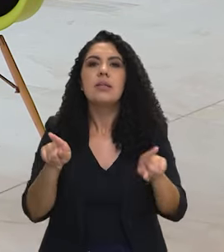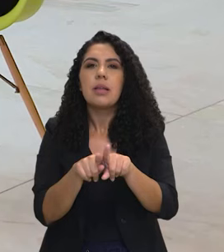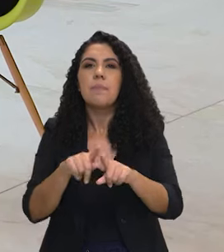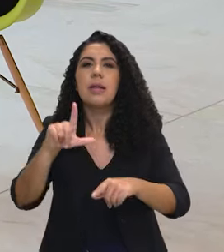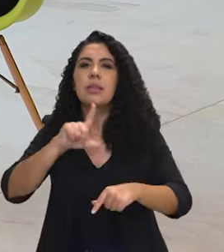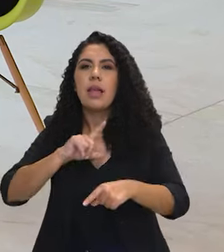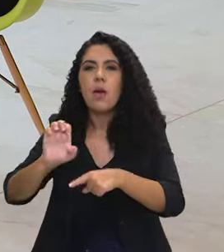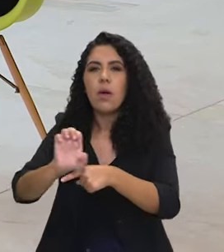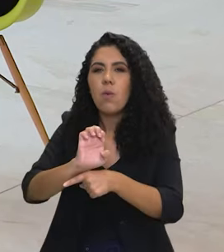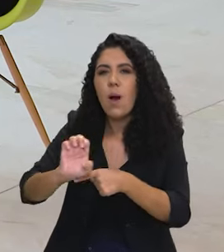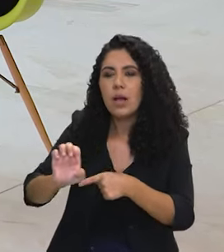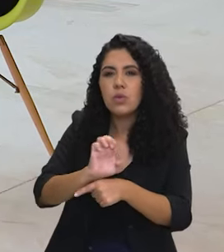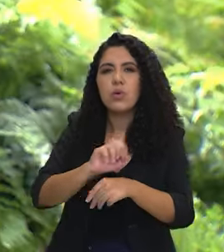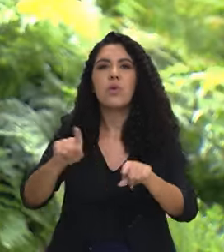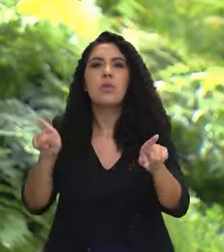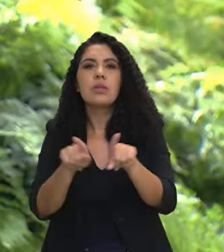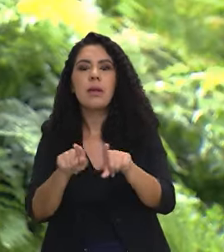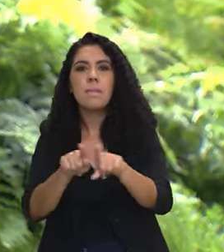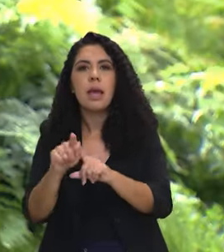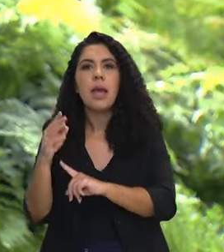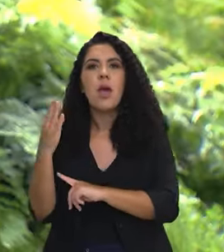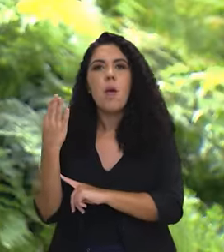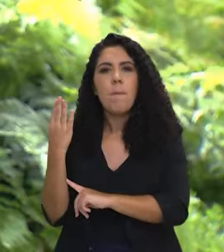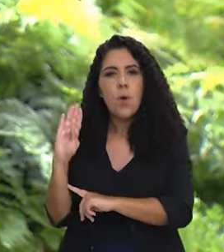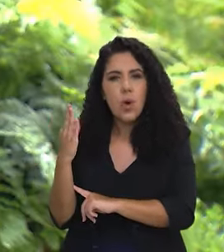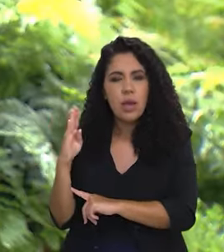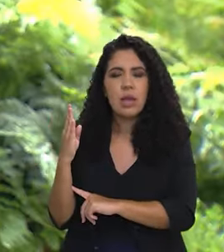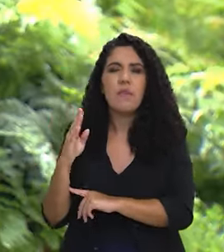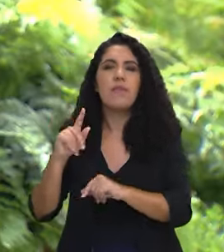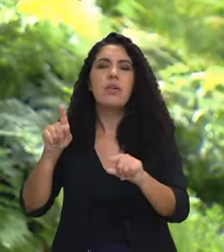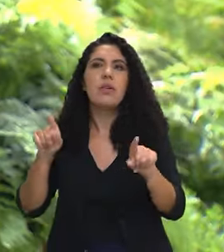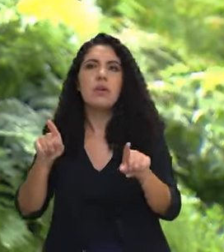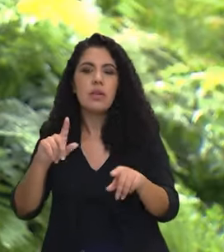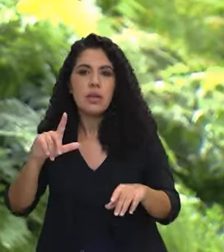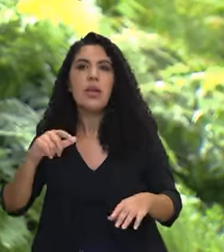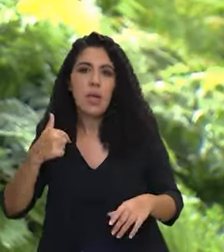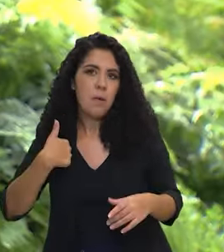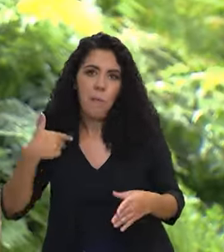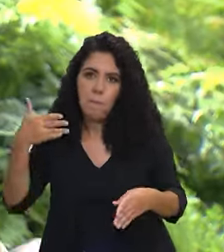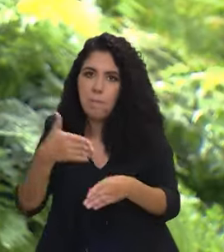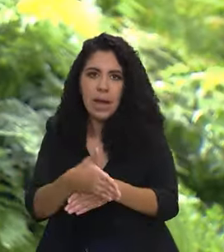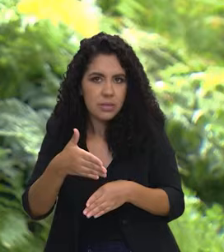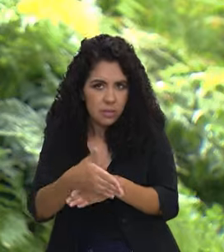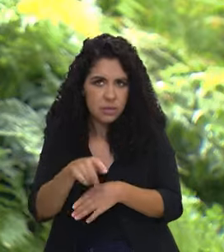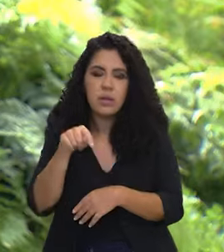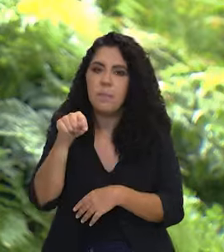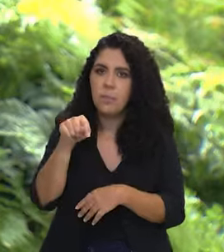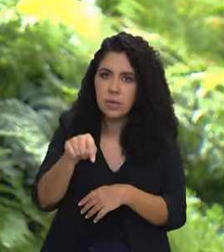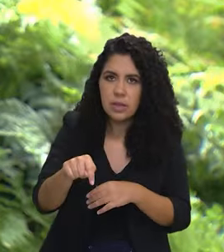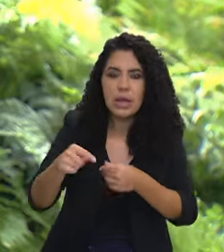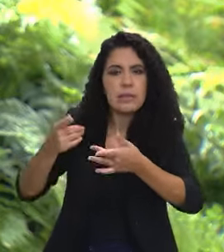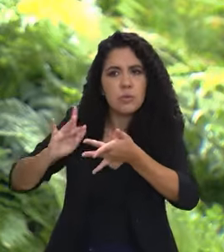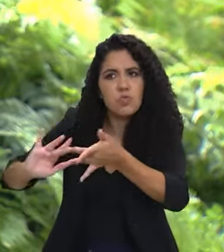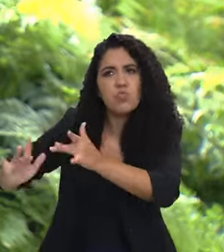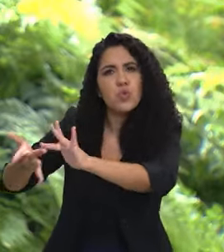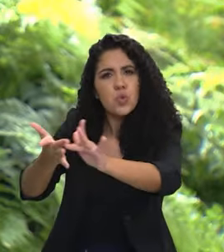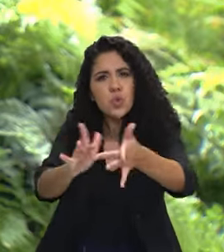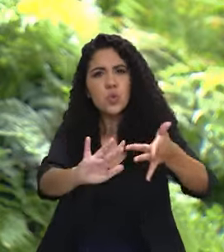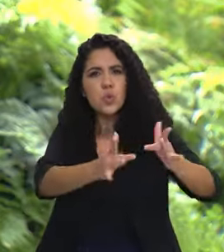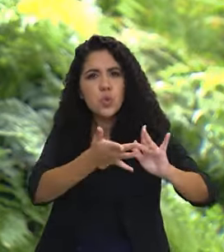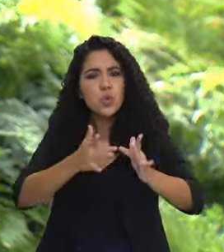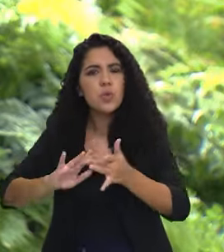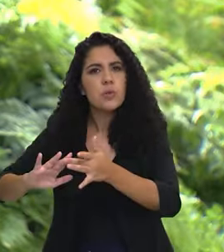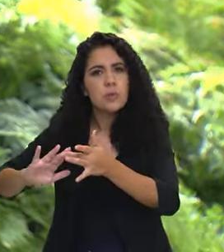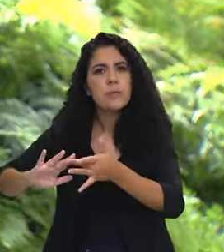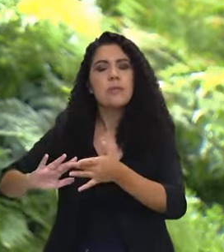o Equador, a Bolívia e a República Dominicana, além do Brasil. Eu participo, enfim, dessas